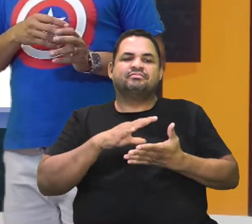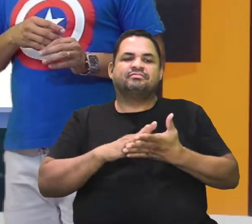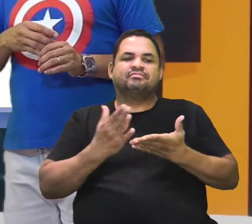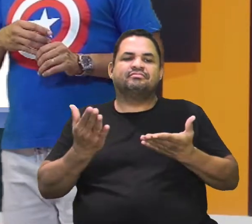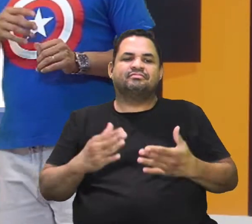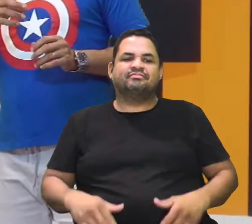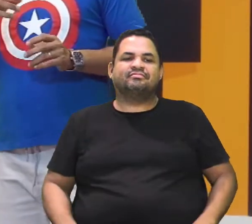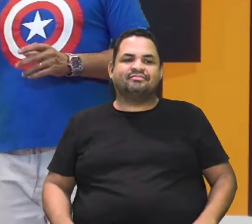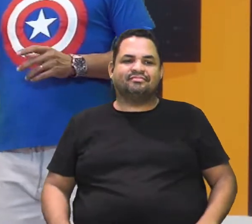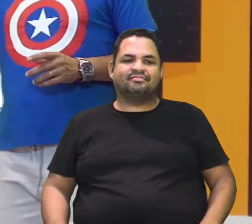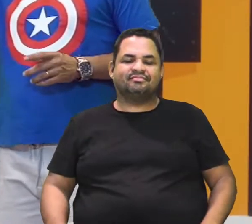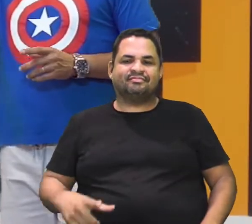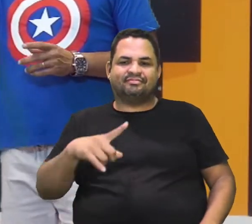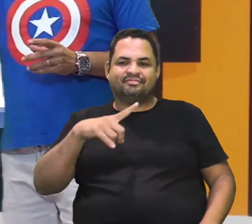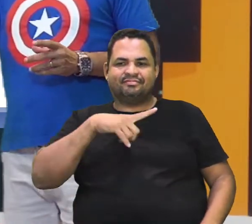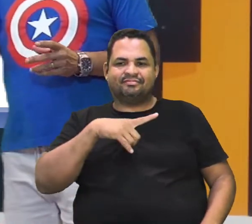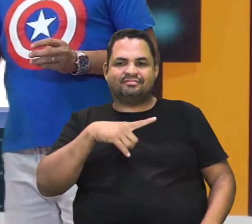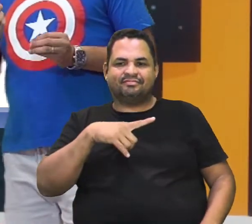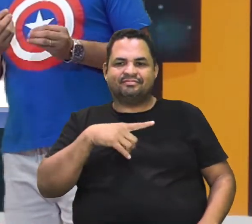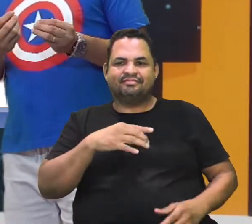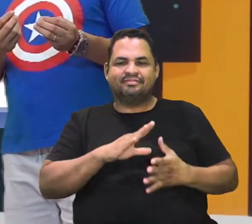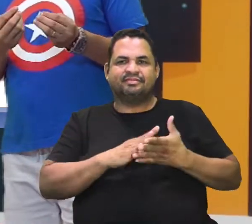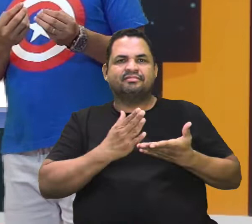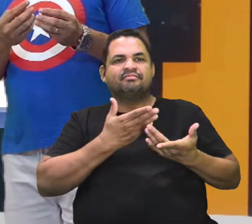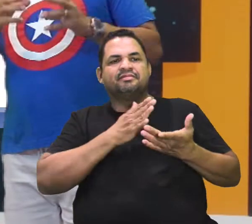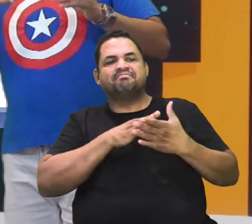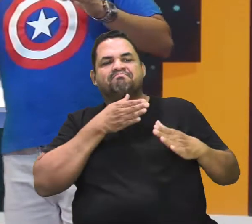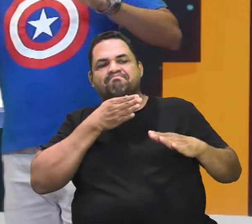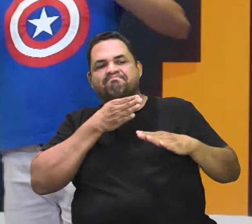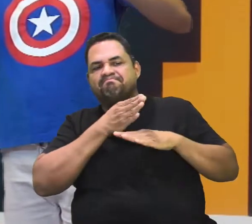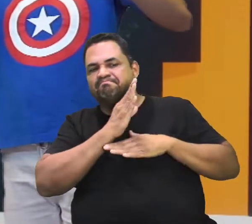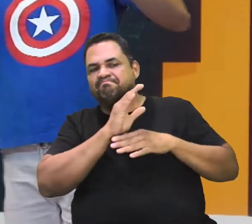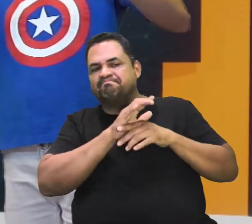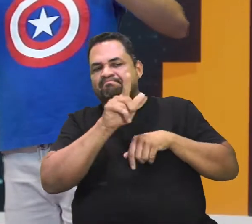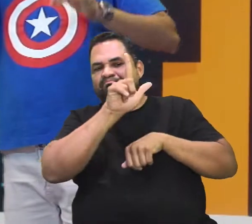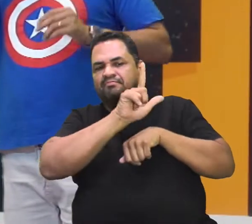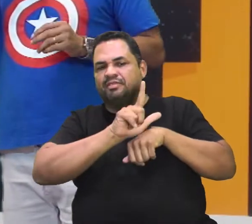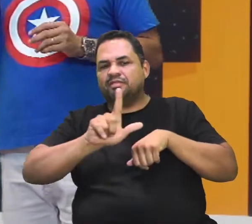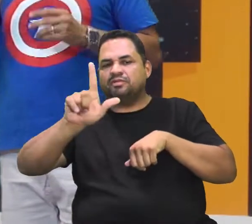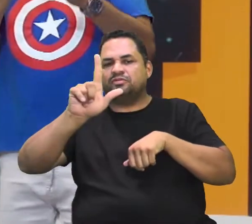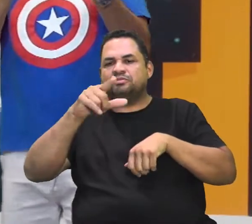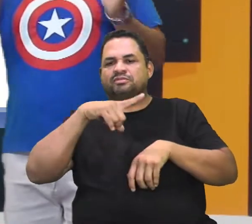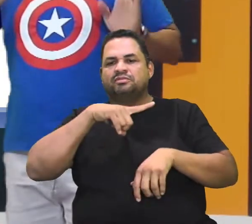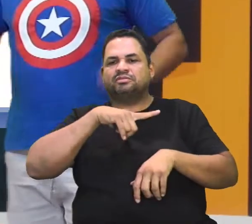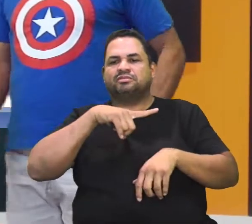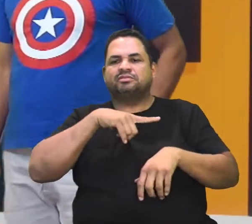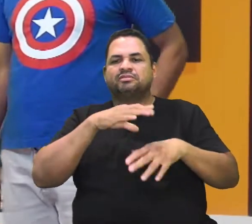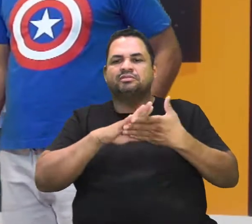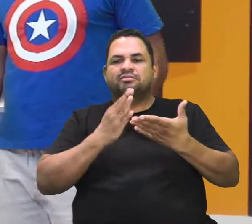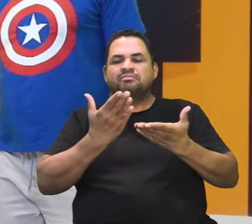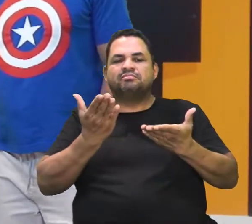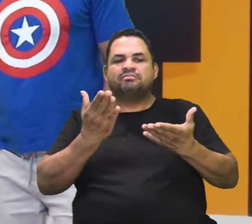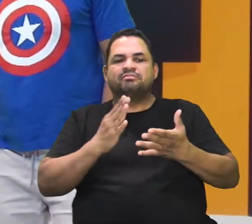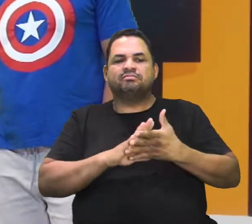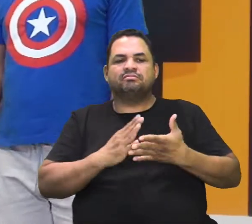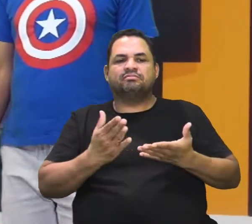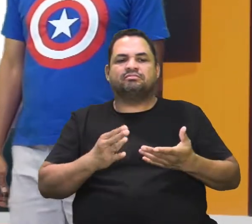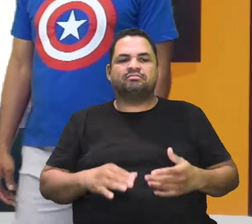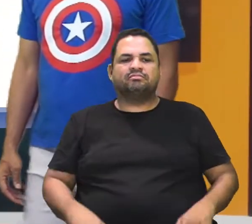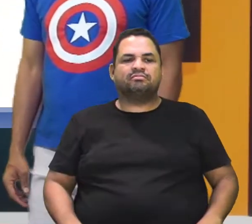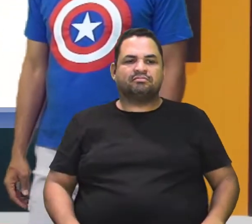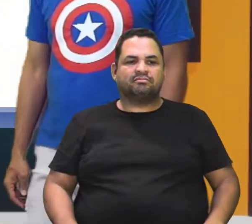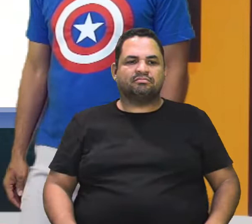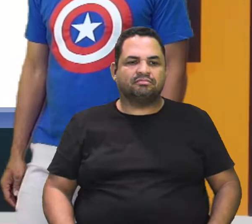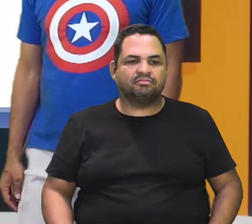mais rococó, isso, né? E eu passei numa loja no centro esses dias e eu vi lá para vender. Então é mais comum hoje. Os móveis de